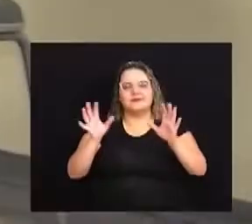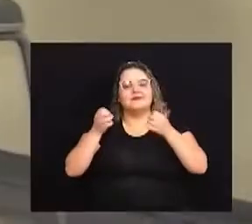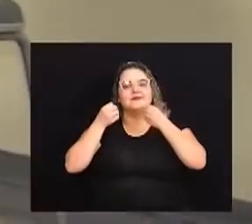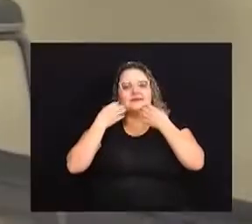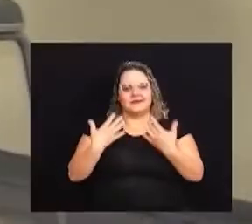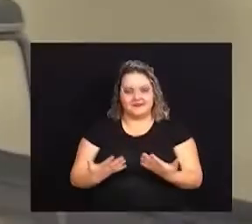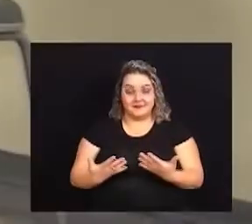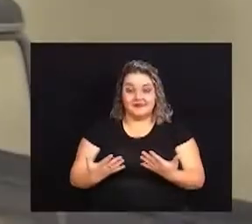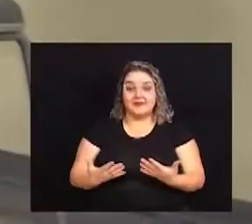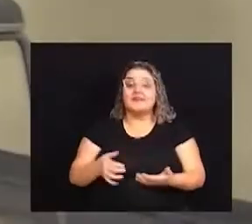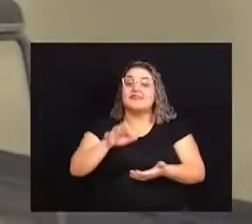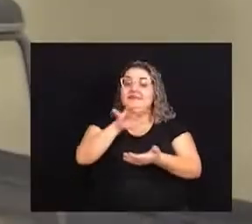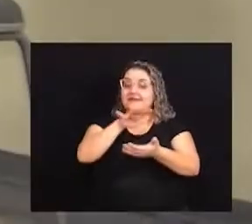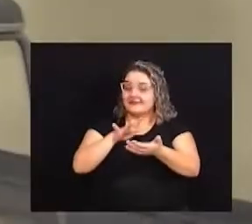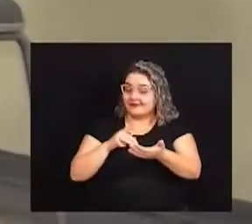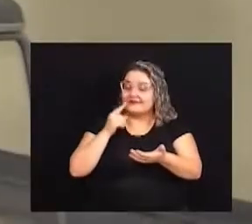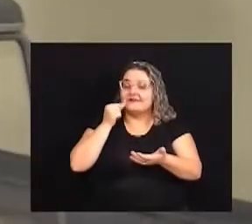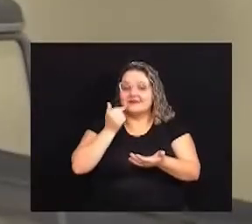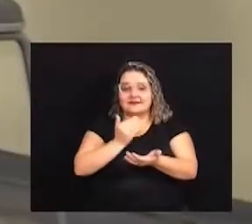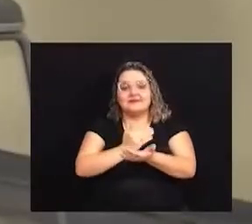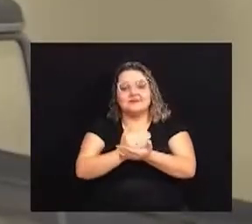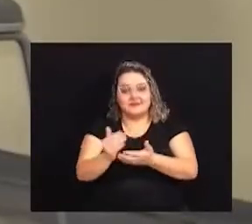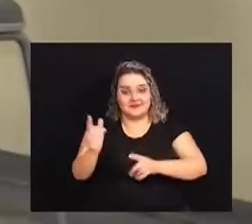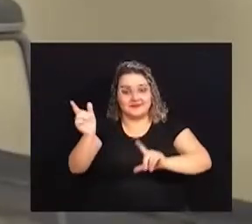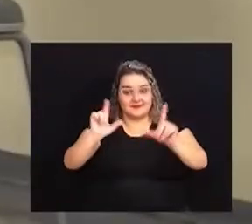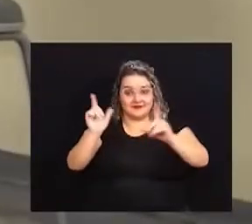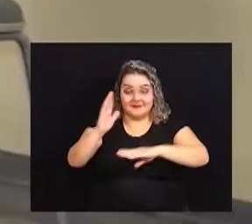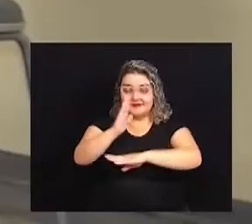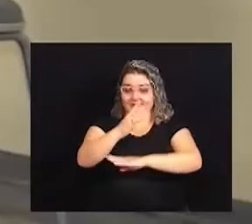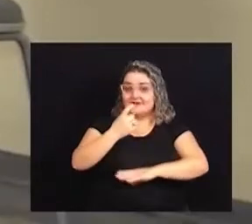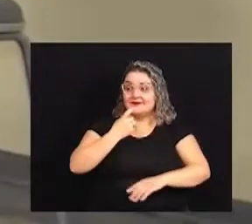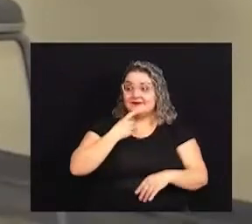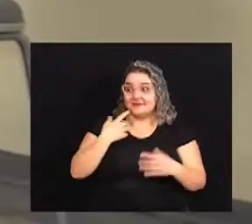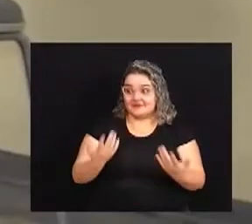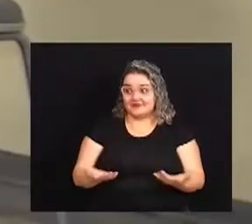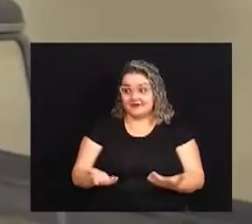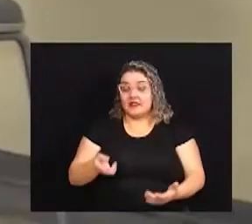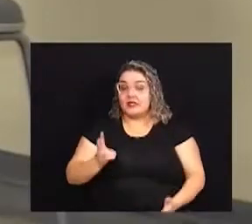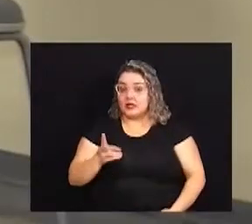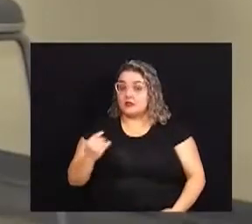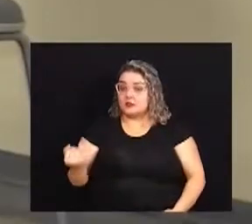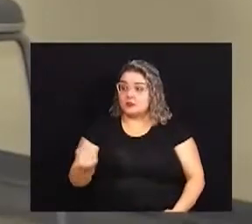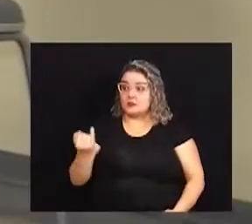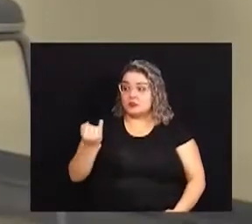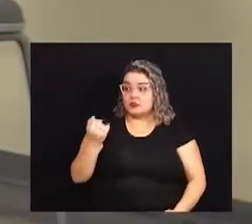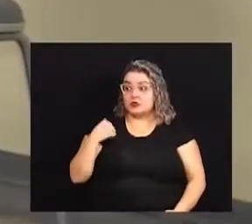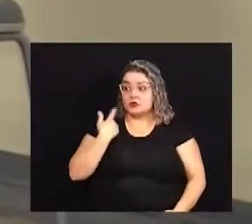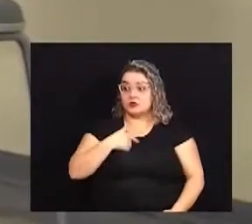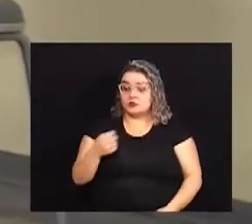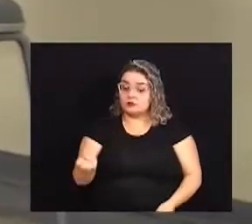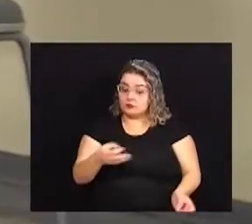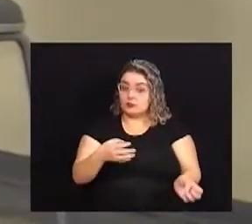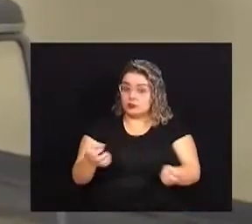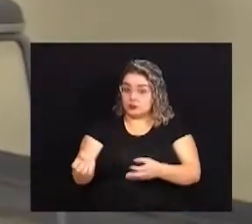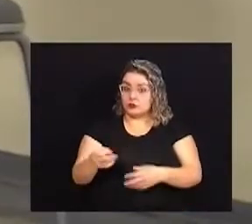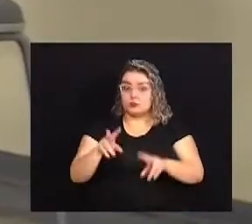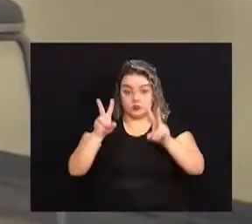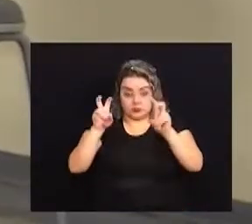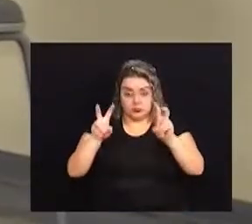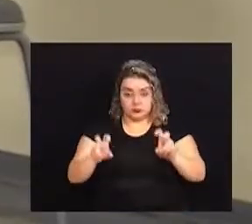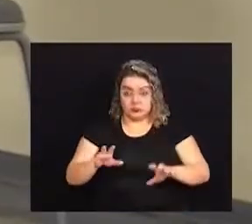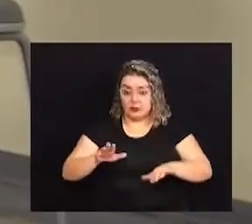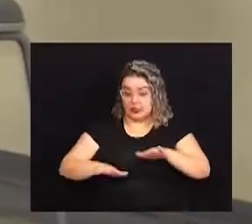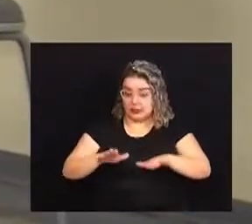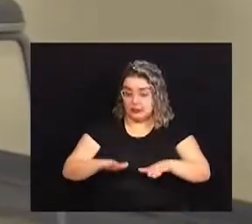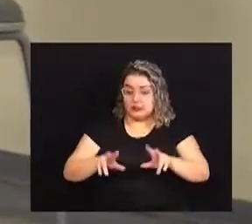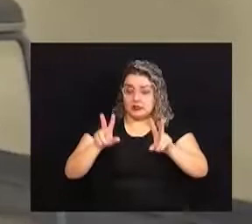Oi gente, tudo bom? Mais um Na Ponta do Lápis começando aqui na TV Câmara Campinas. E é sempre importante a gente se atualizar sobre os assuntos.